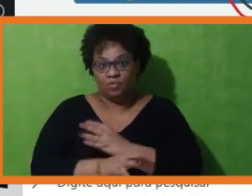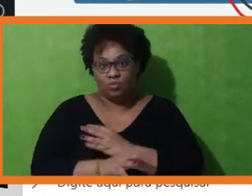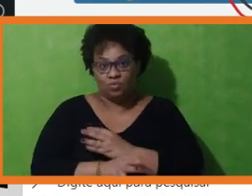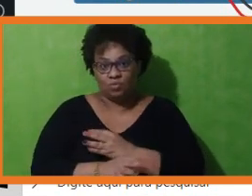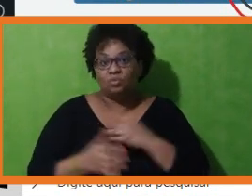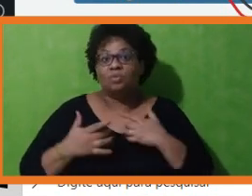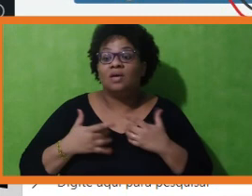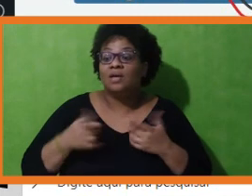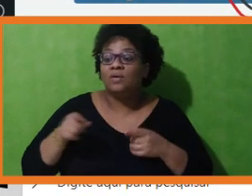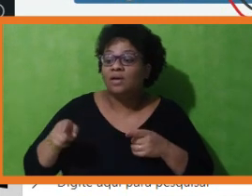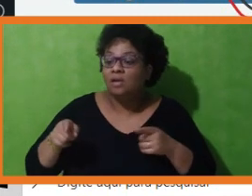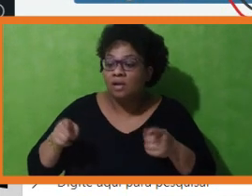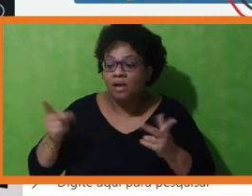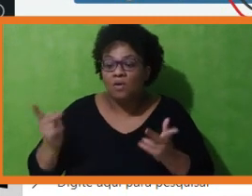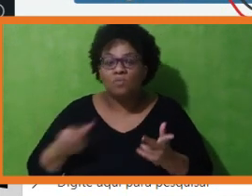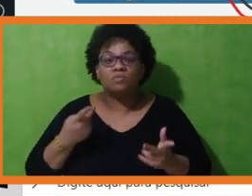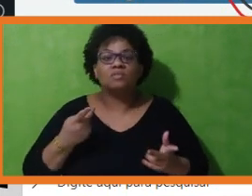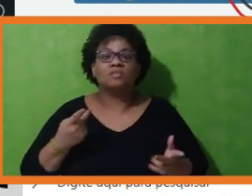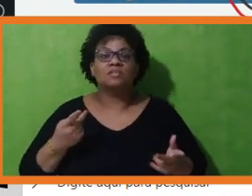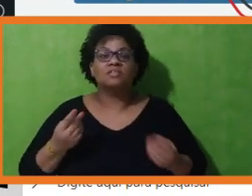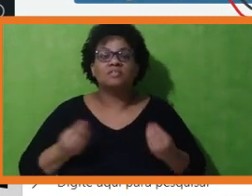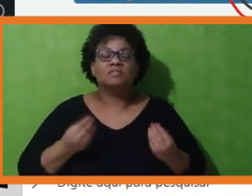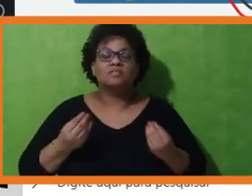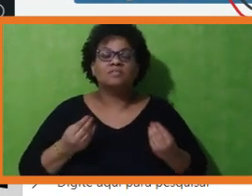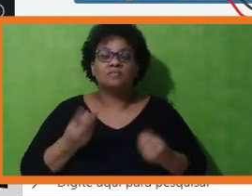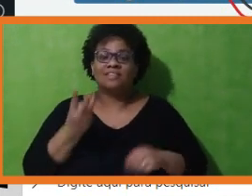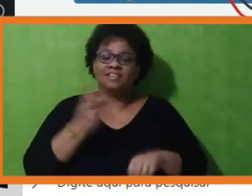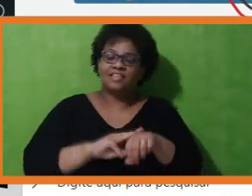Pronto. Eu quero que isso aconteça